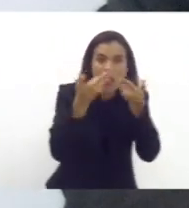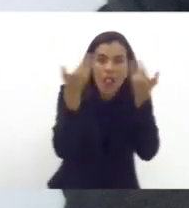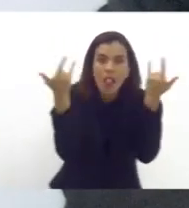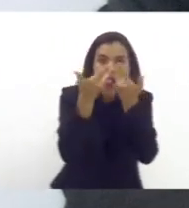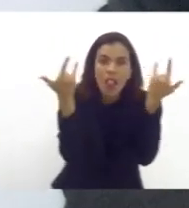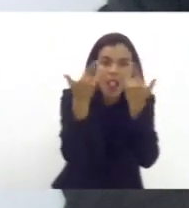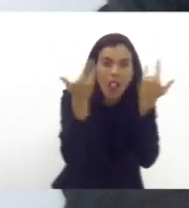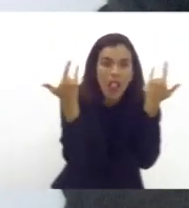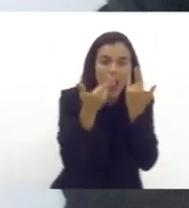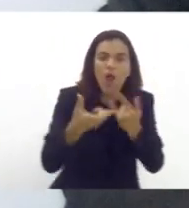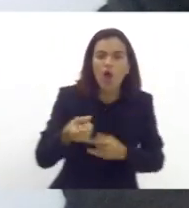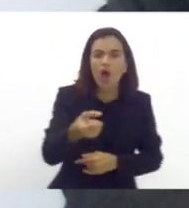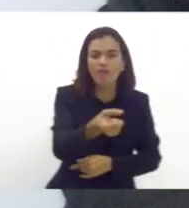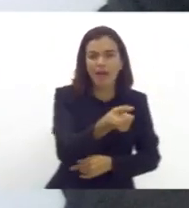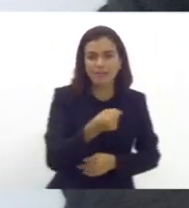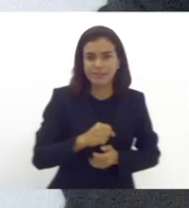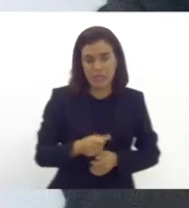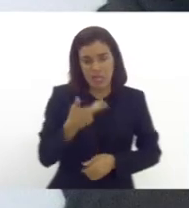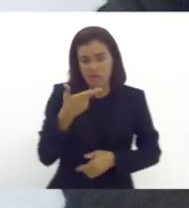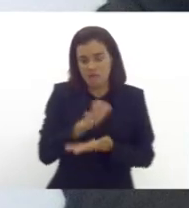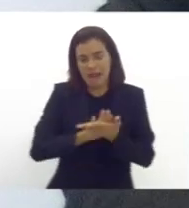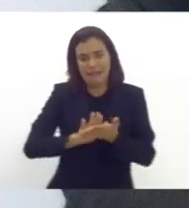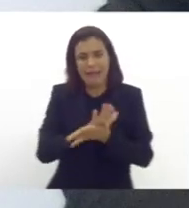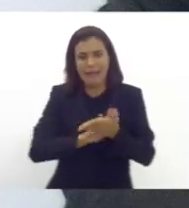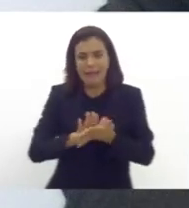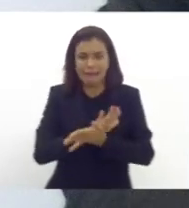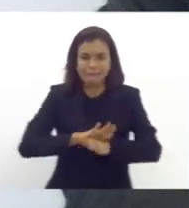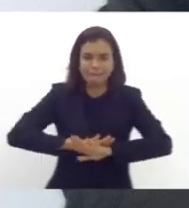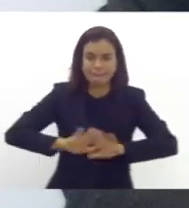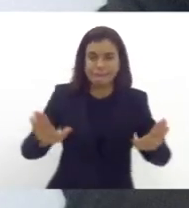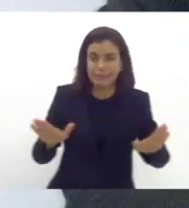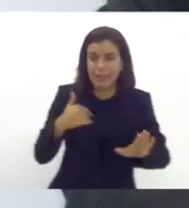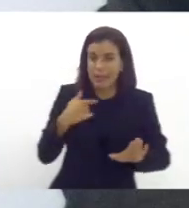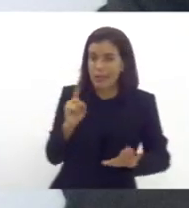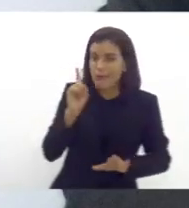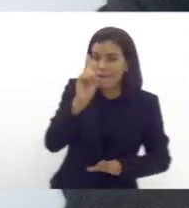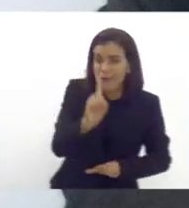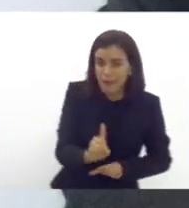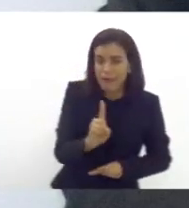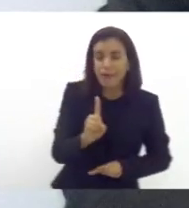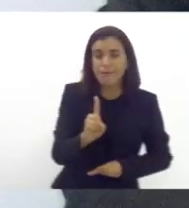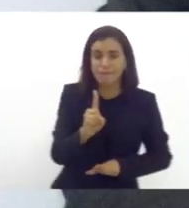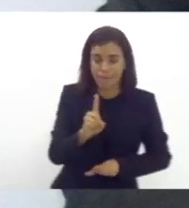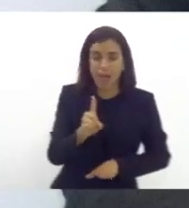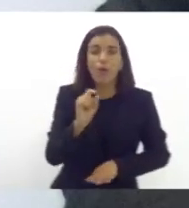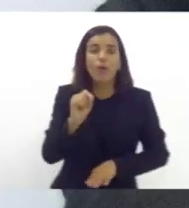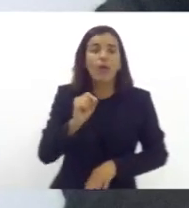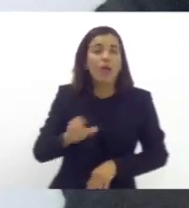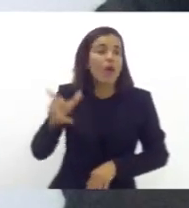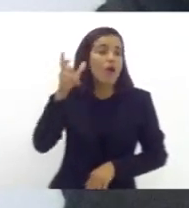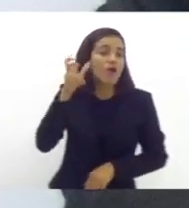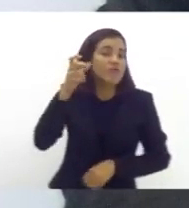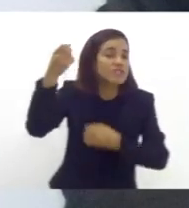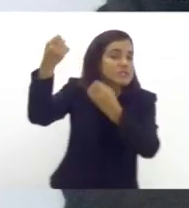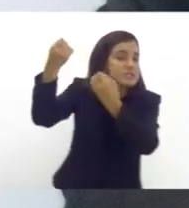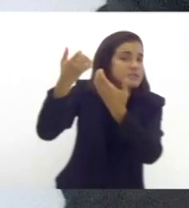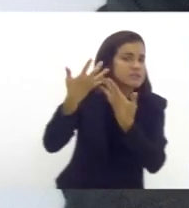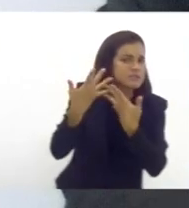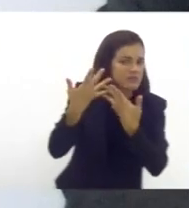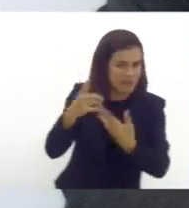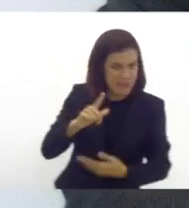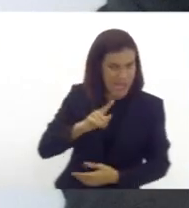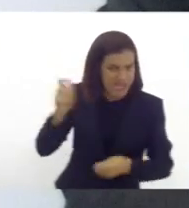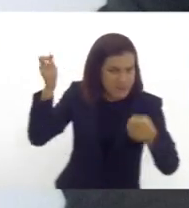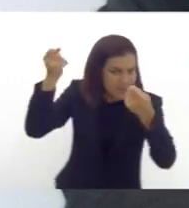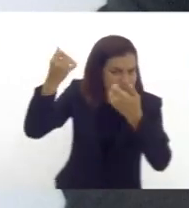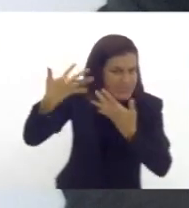covarde então assim eu não vou falar mais nada agora eu vim aqui para ouvir explicação se é que isso tem